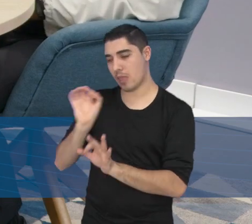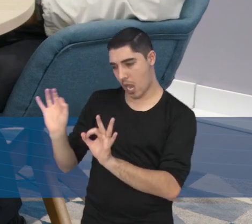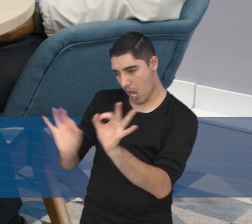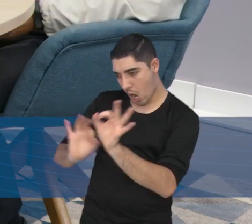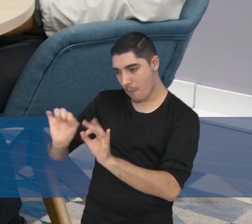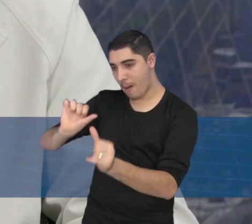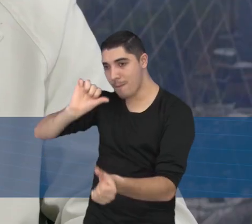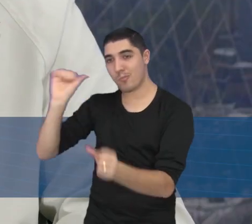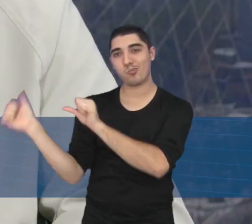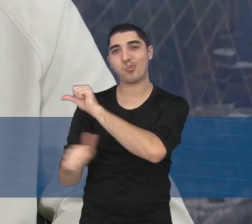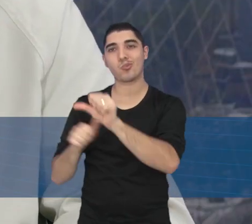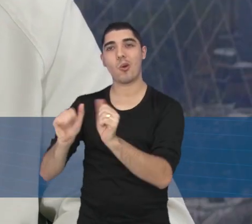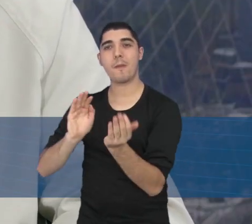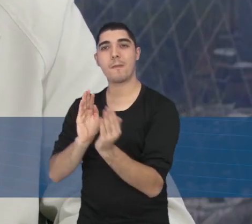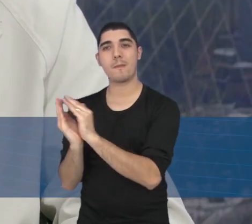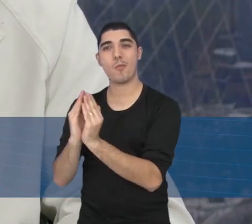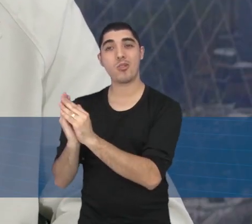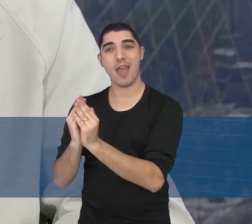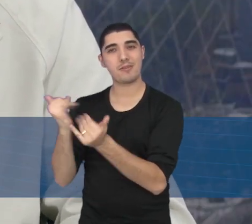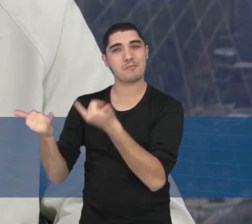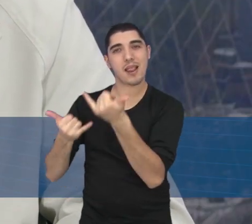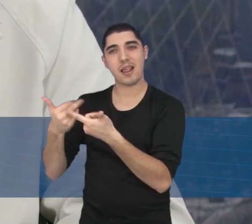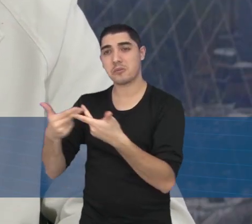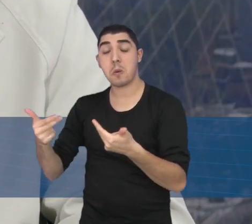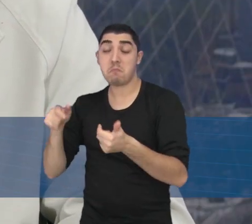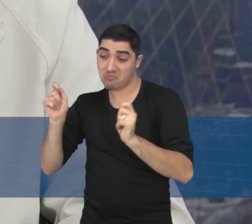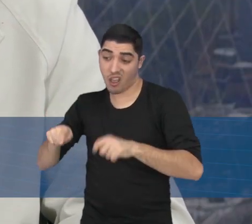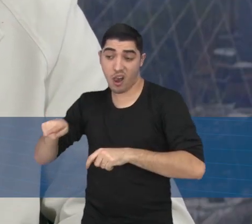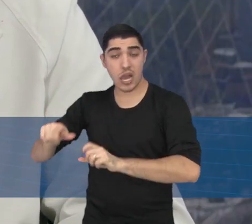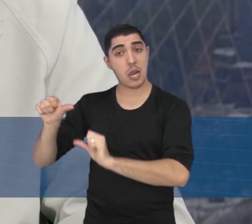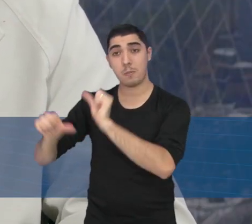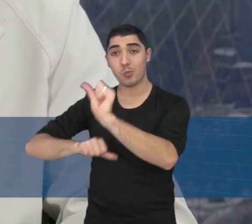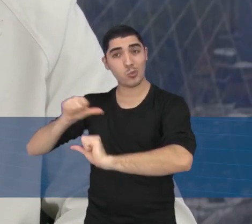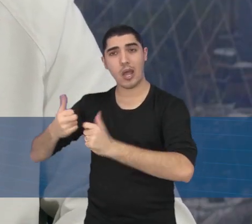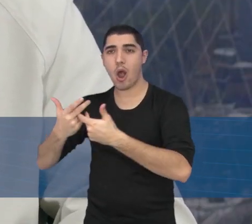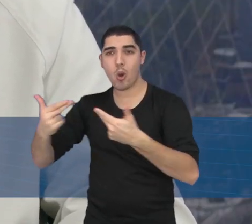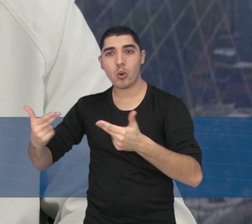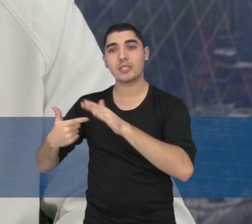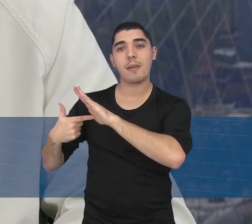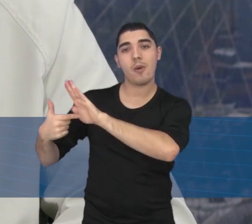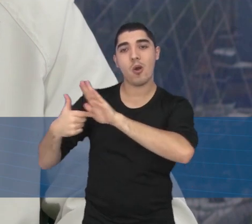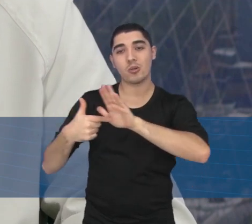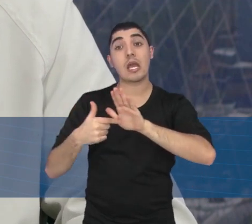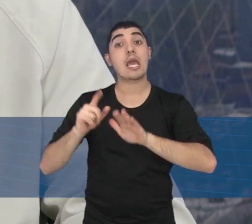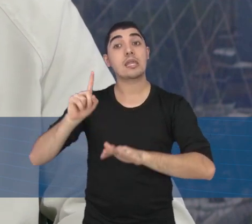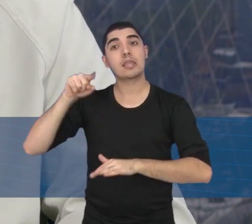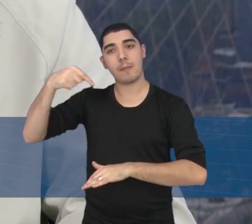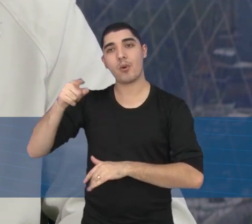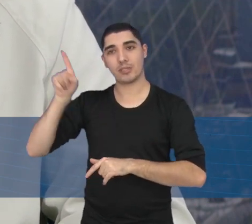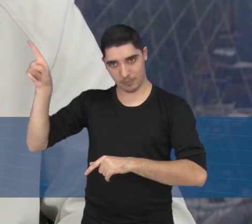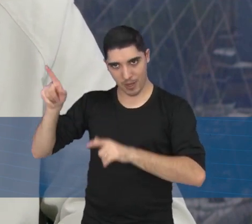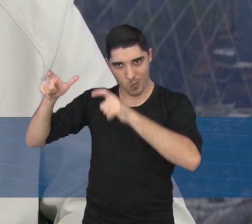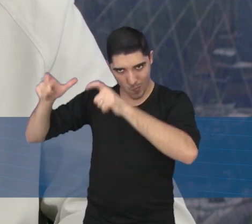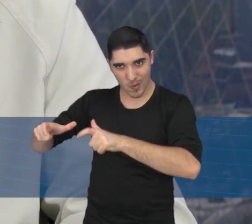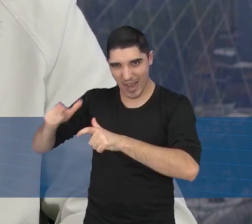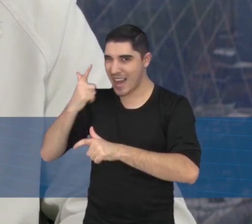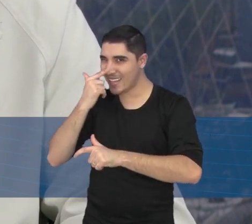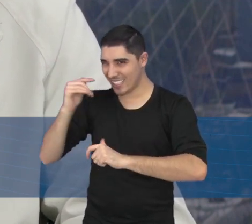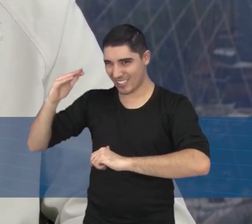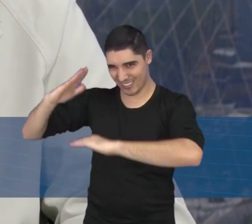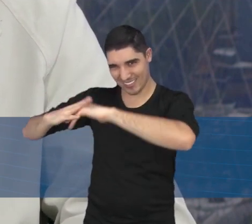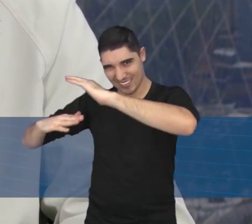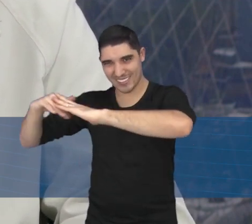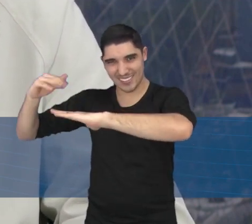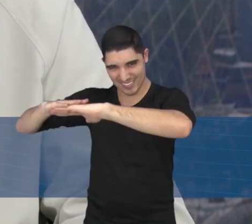transformando aquele material que era para ser descartado, mas transforma em alguma outra coisa, e depois ainda pega um ônibus e dá uma volta no aterro para visitar a